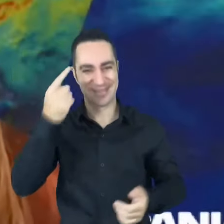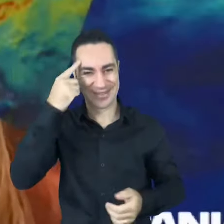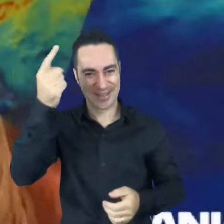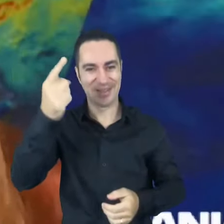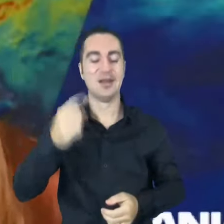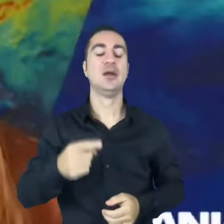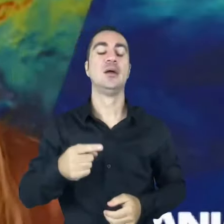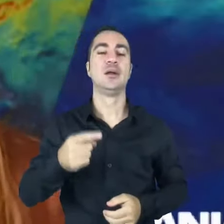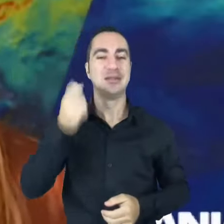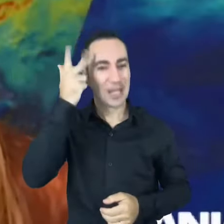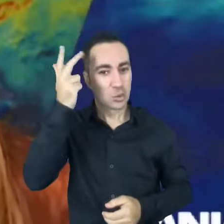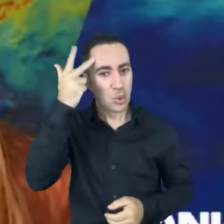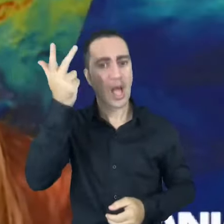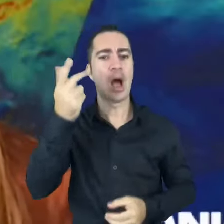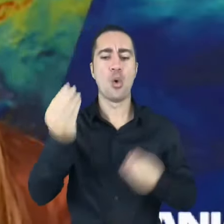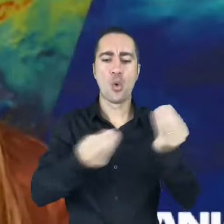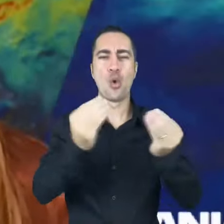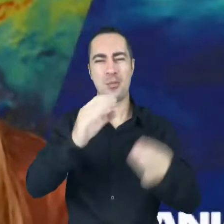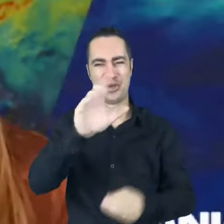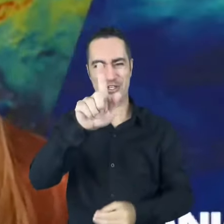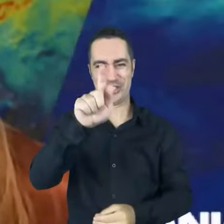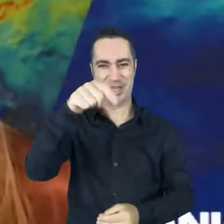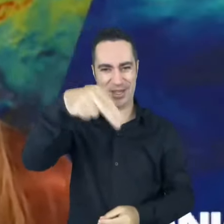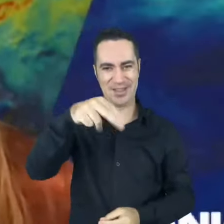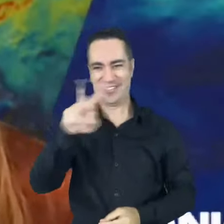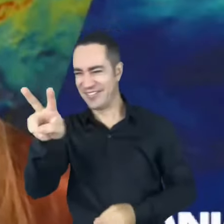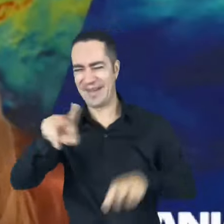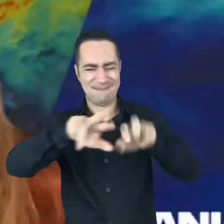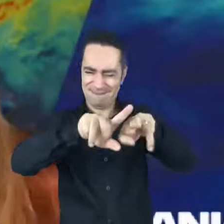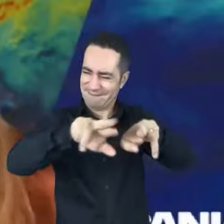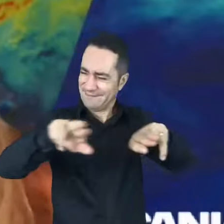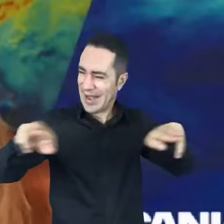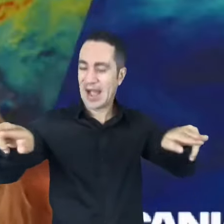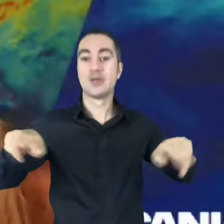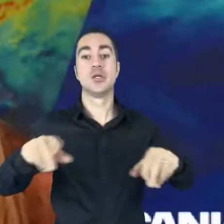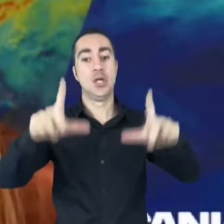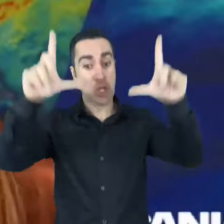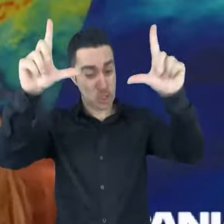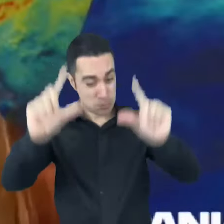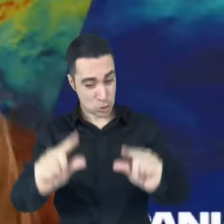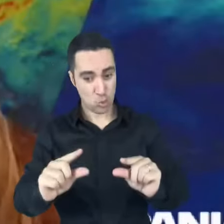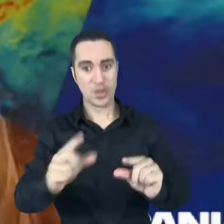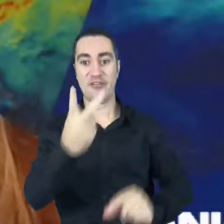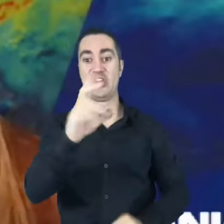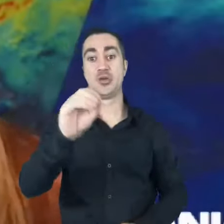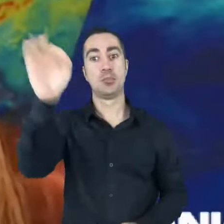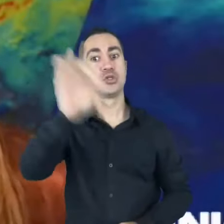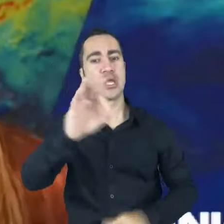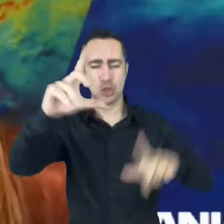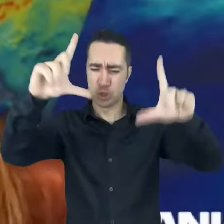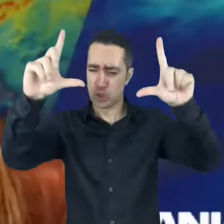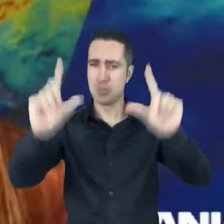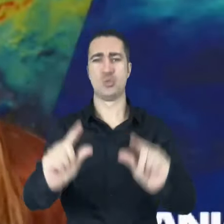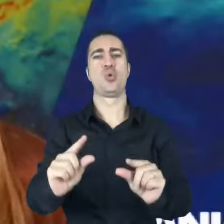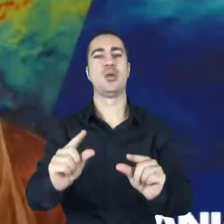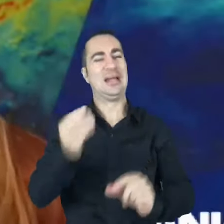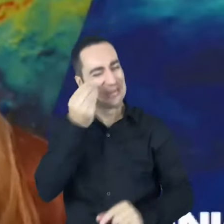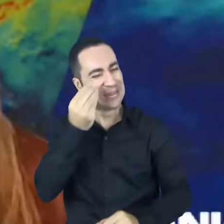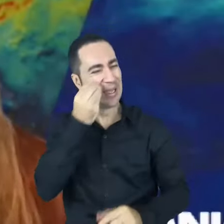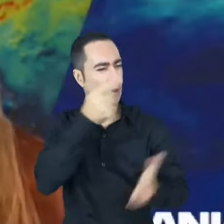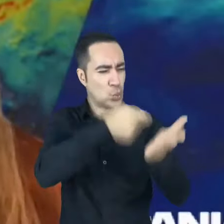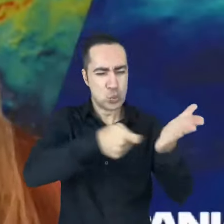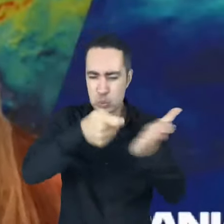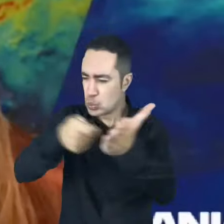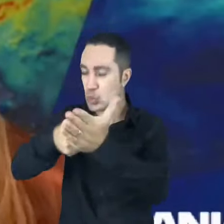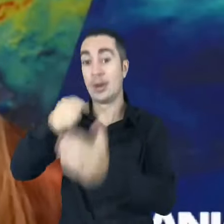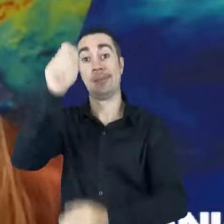que usa, emissões diminuem 20% das emissões. É isso que estamos falando nesse evento. No Brasil,